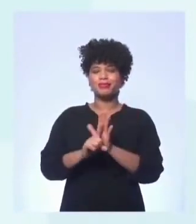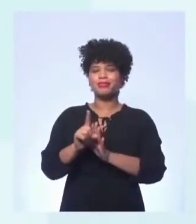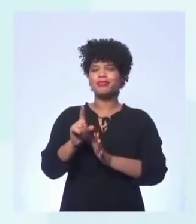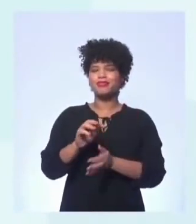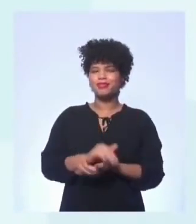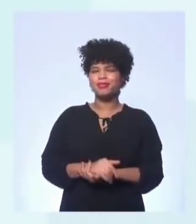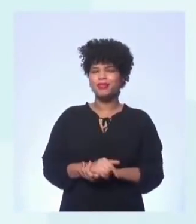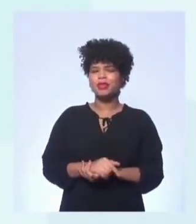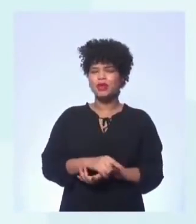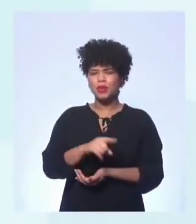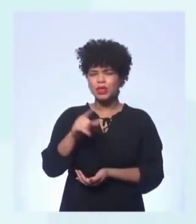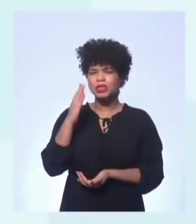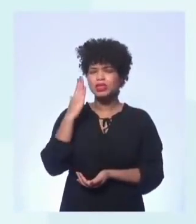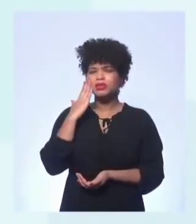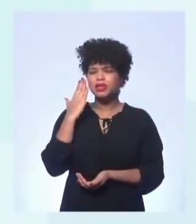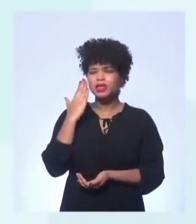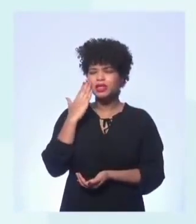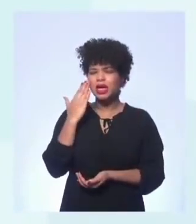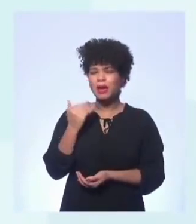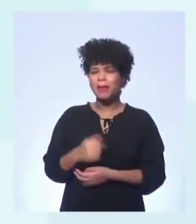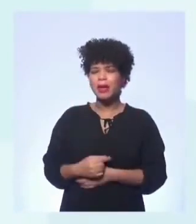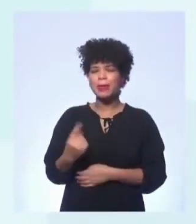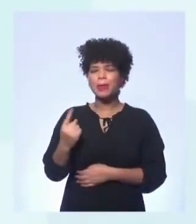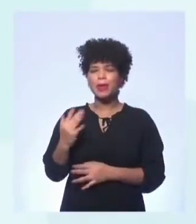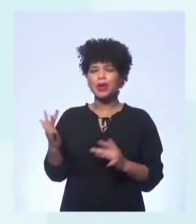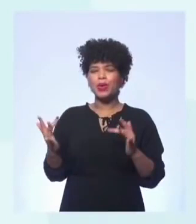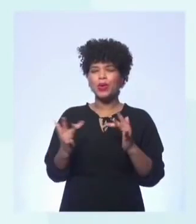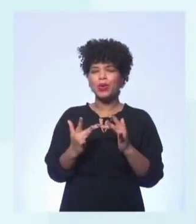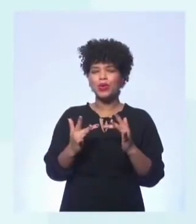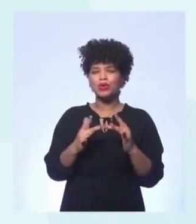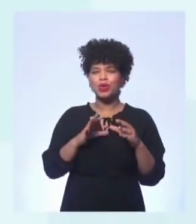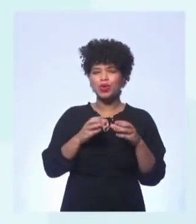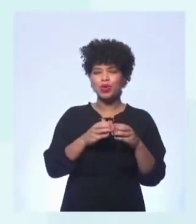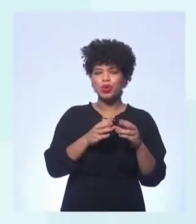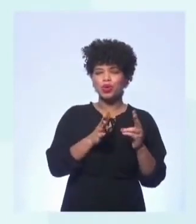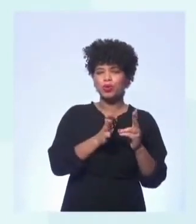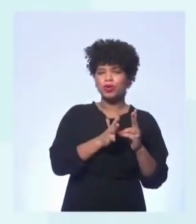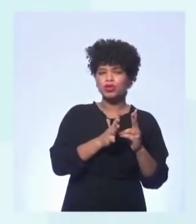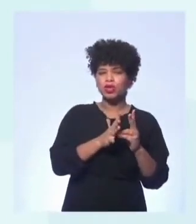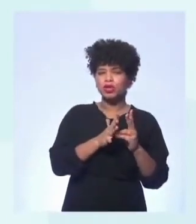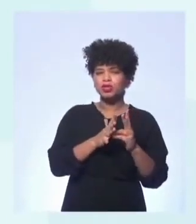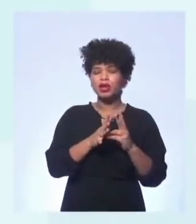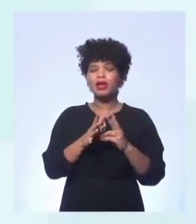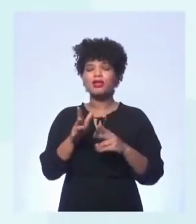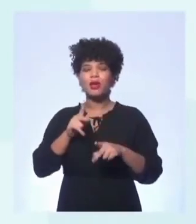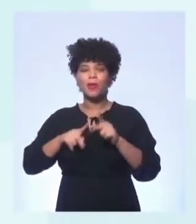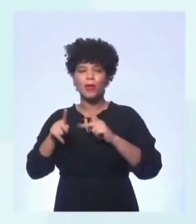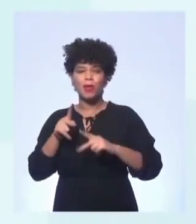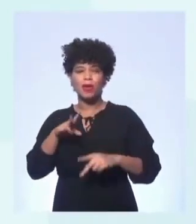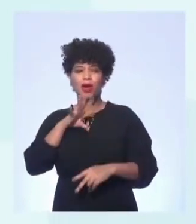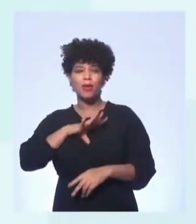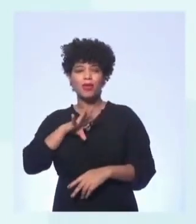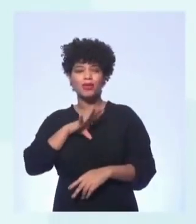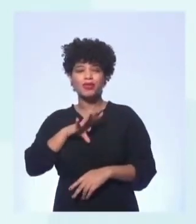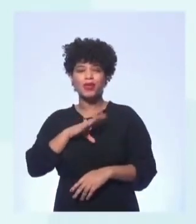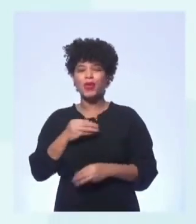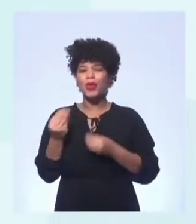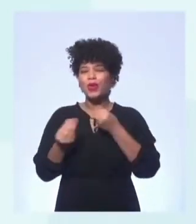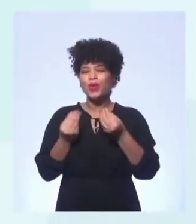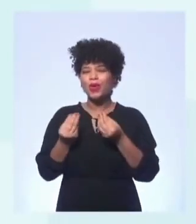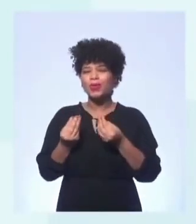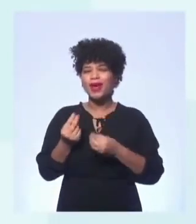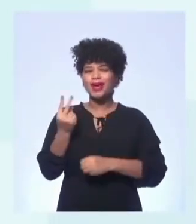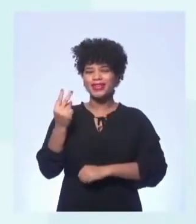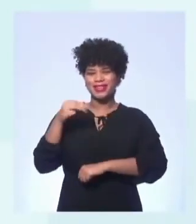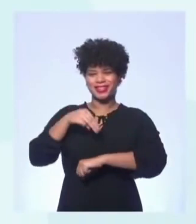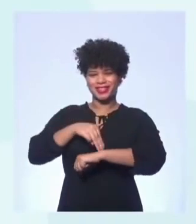como foi o primeiro contato entre indígenas e portugueses? Dedinho no teclado,